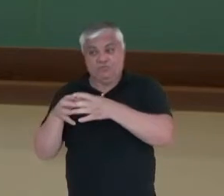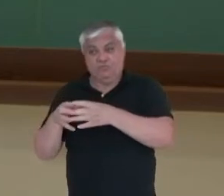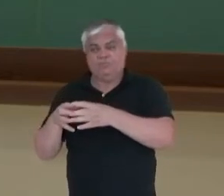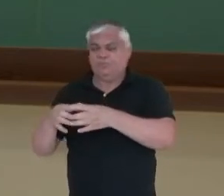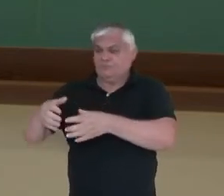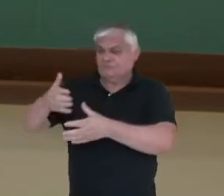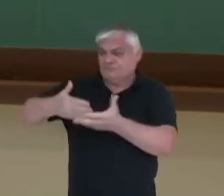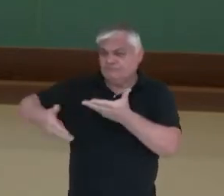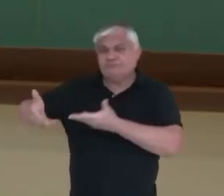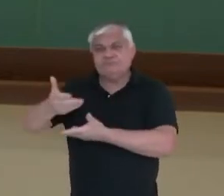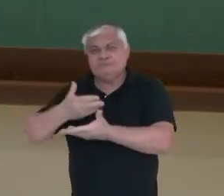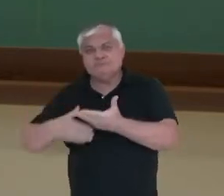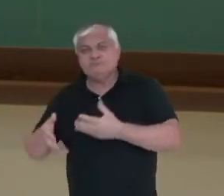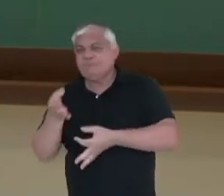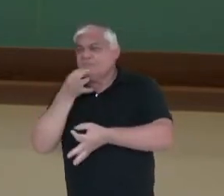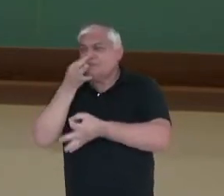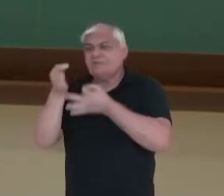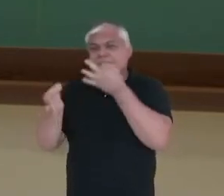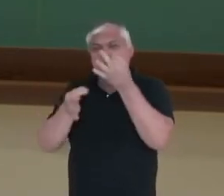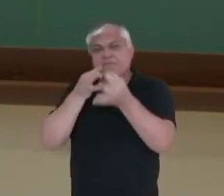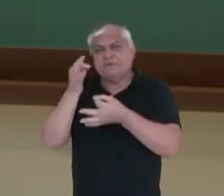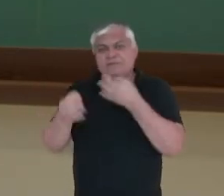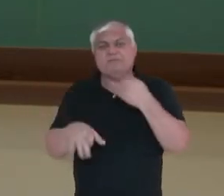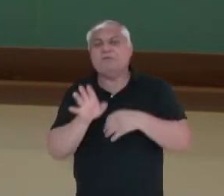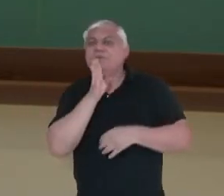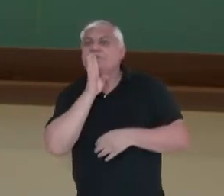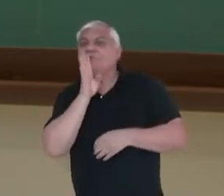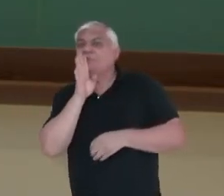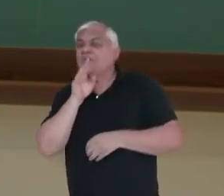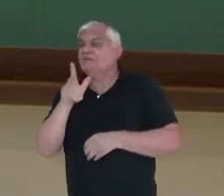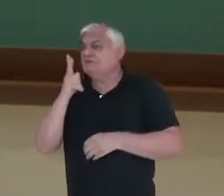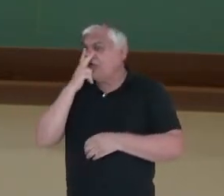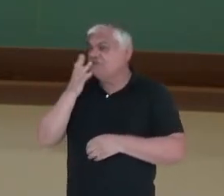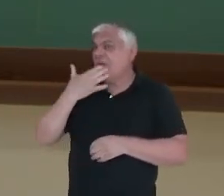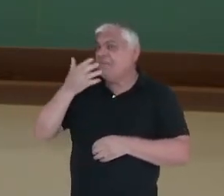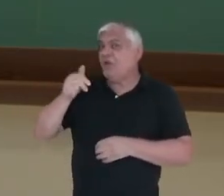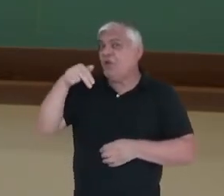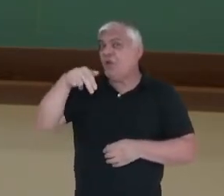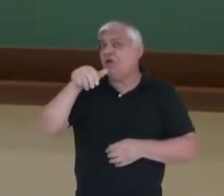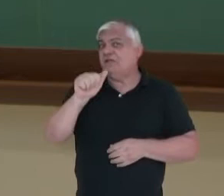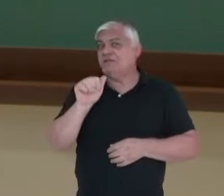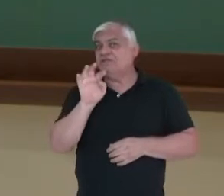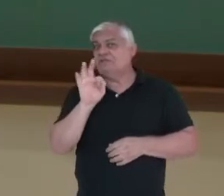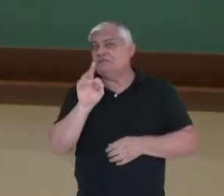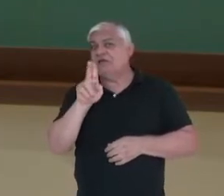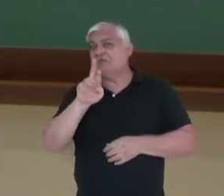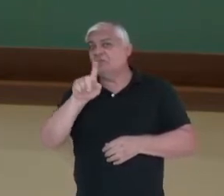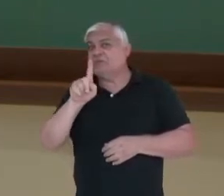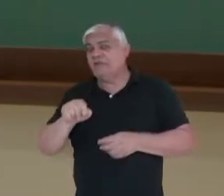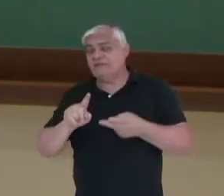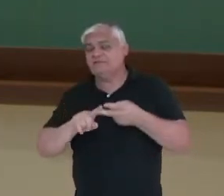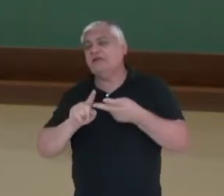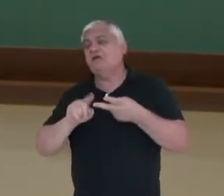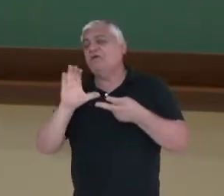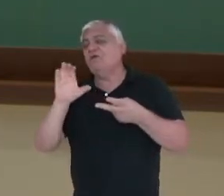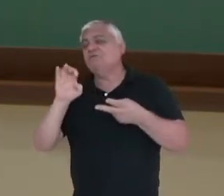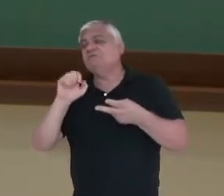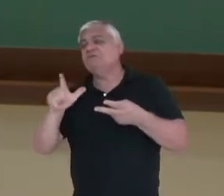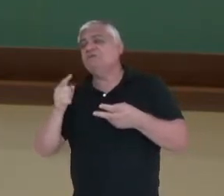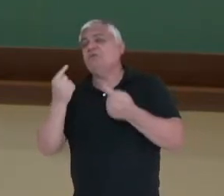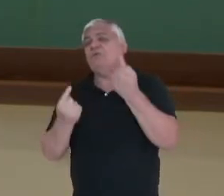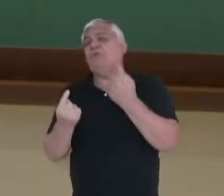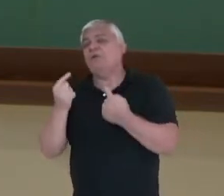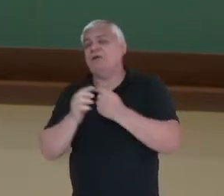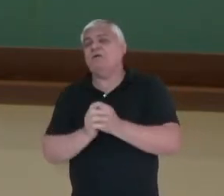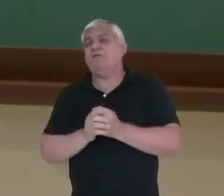da turma, que envolve conhecimento de toda a turma. Primeiro vocês vão discutir sobre essas questões, depois tentar elaborar juntos.